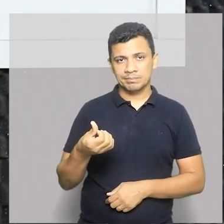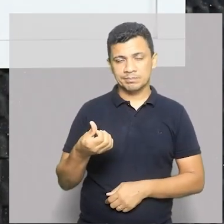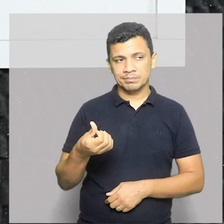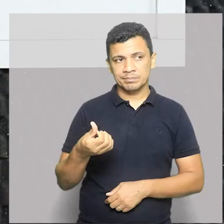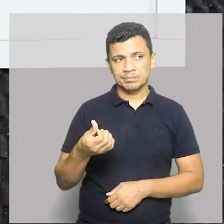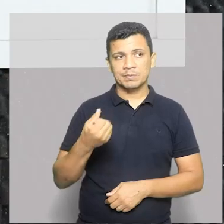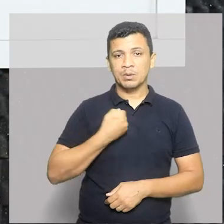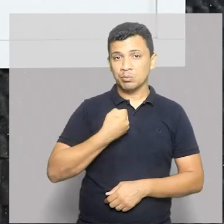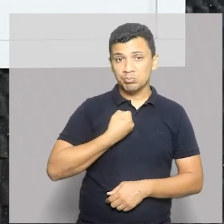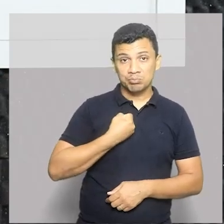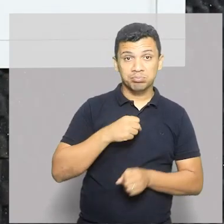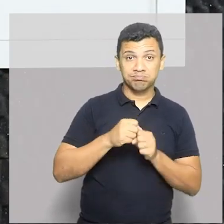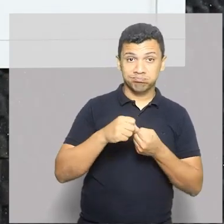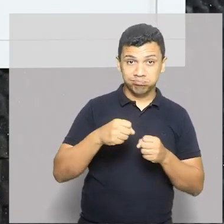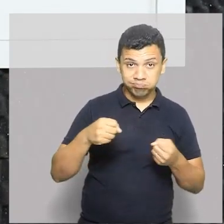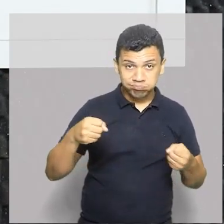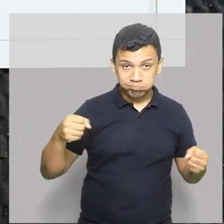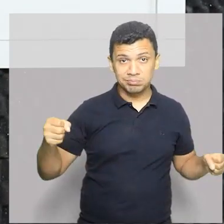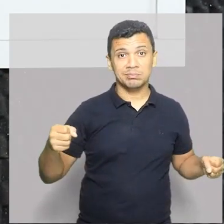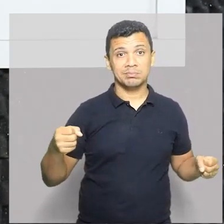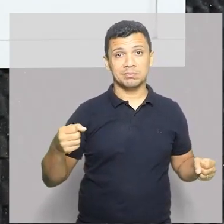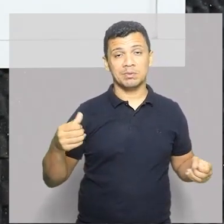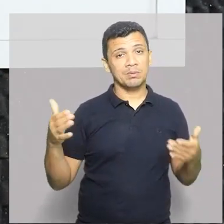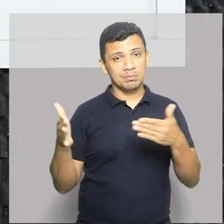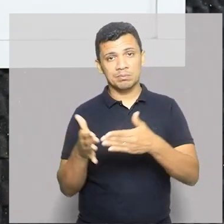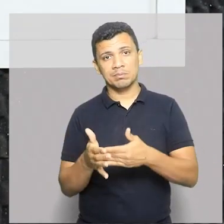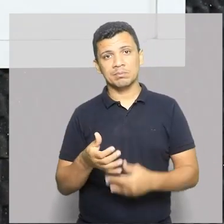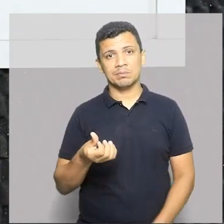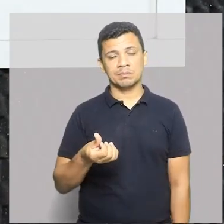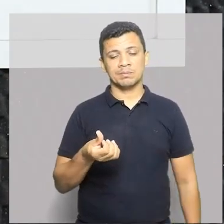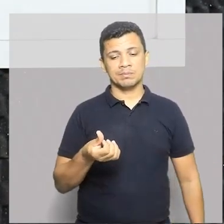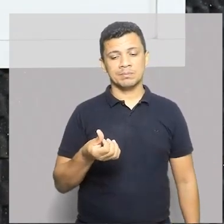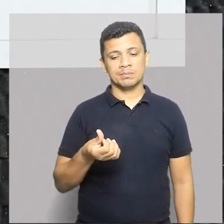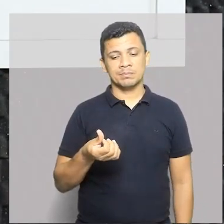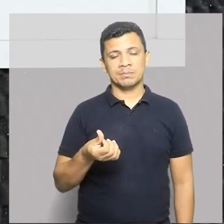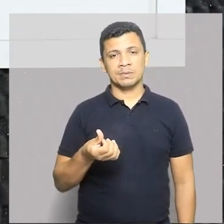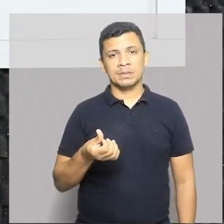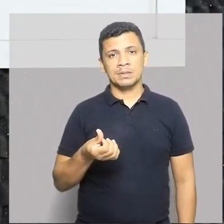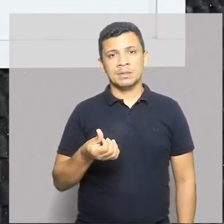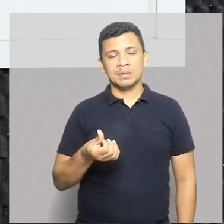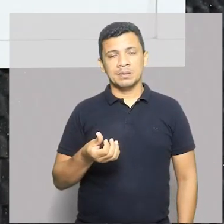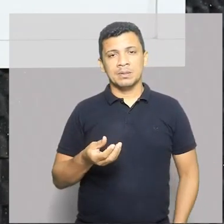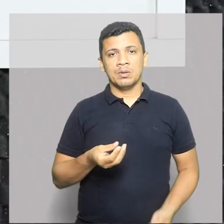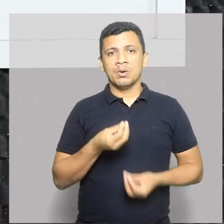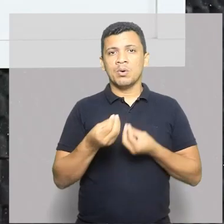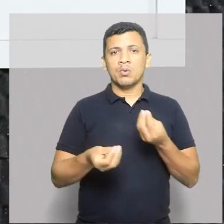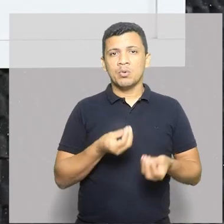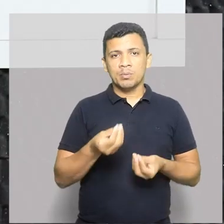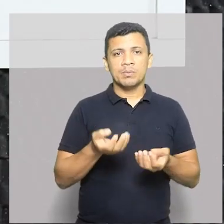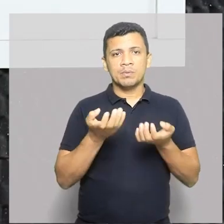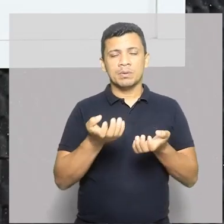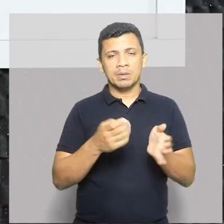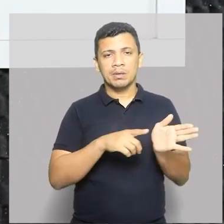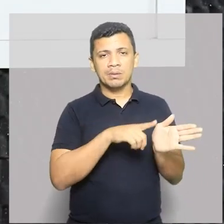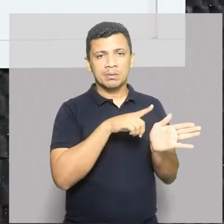número gigante que termina em quê? Em 6. Como ele quer para eu subtrair,